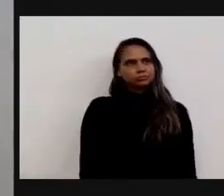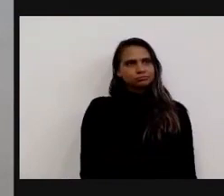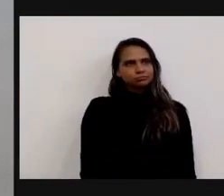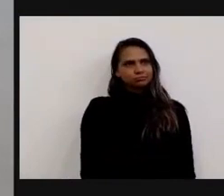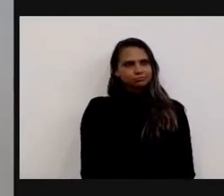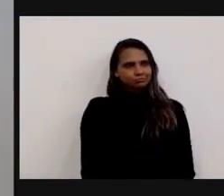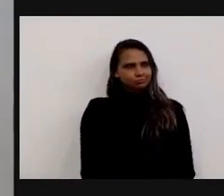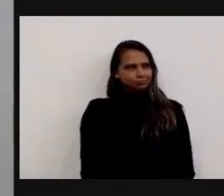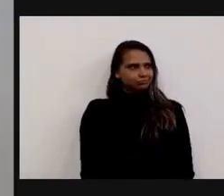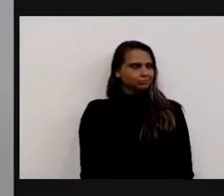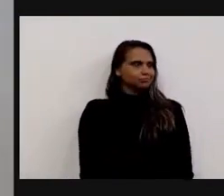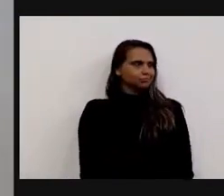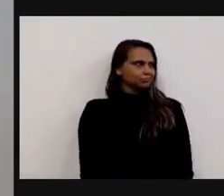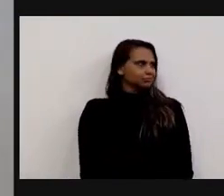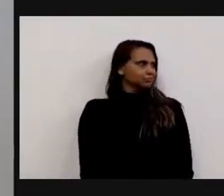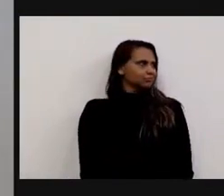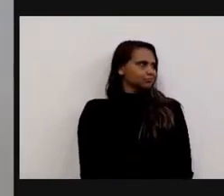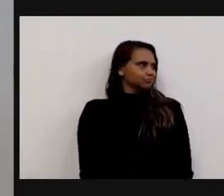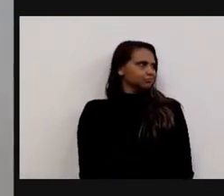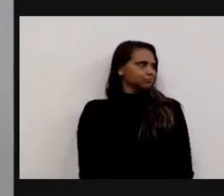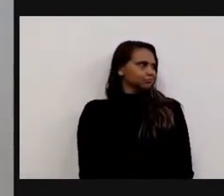quer começar a Luana